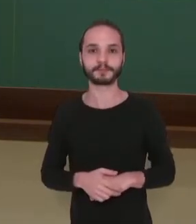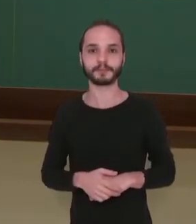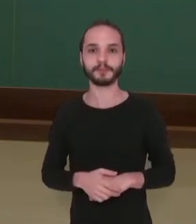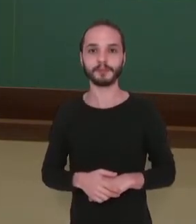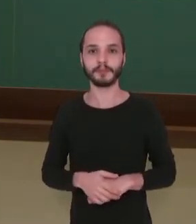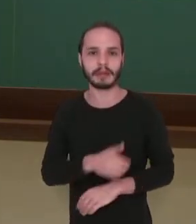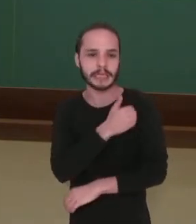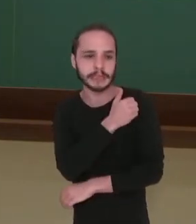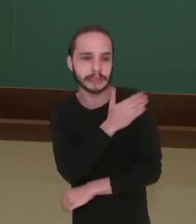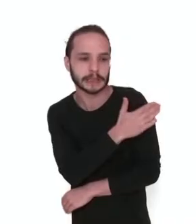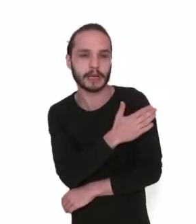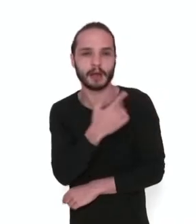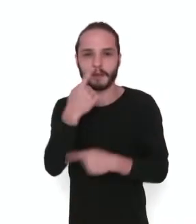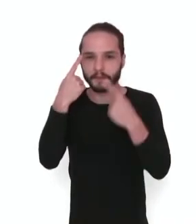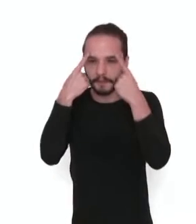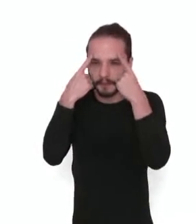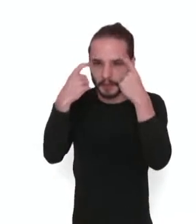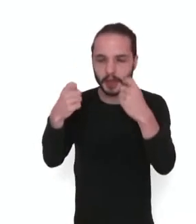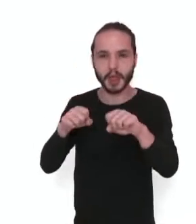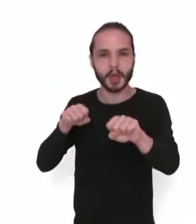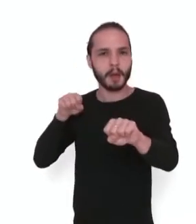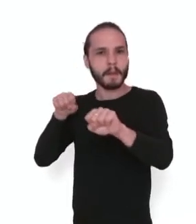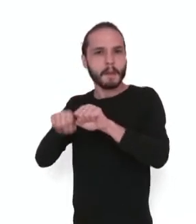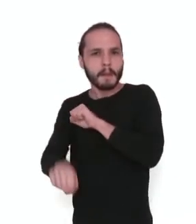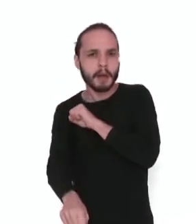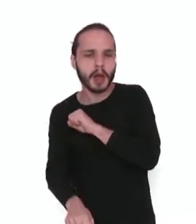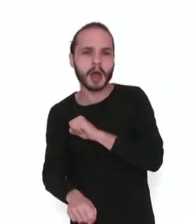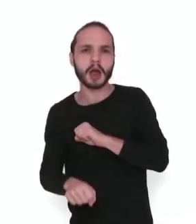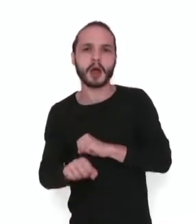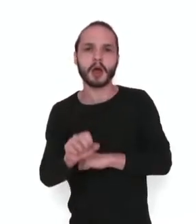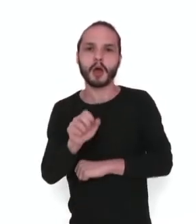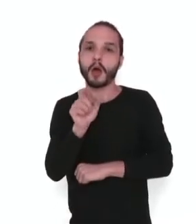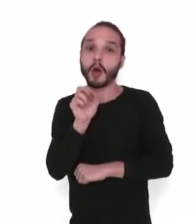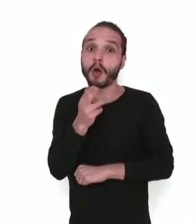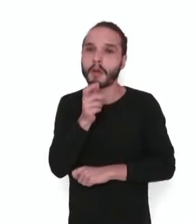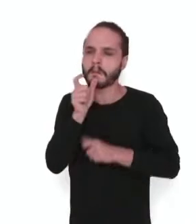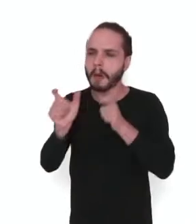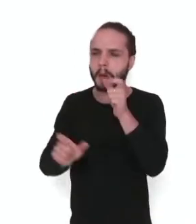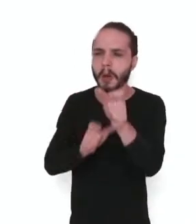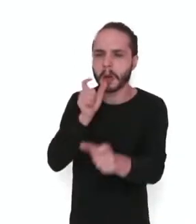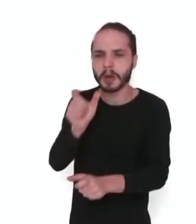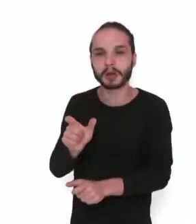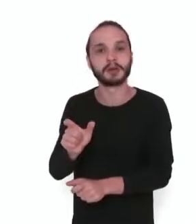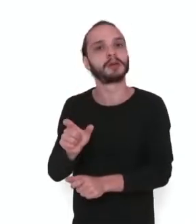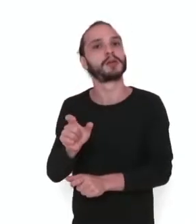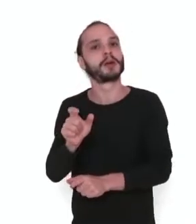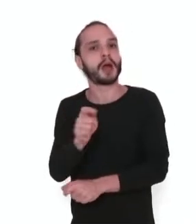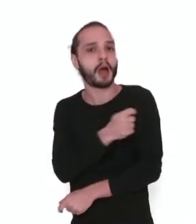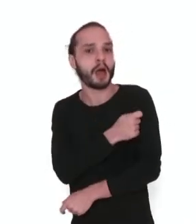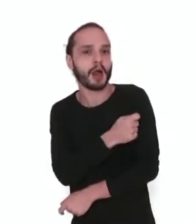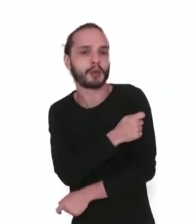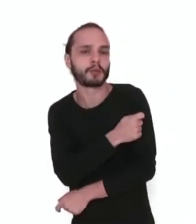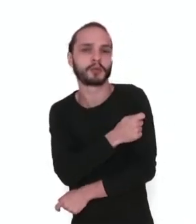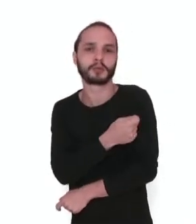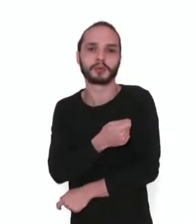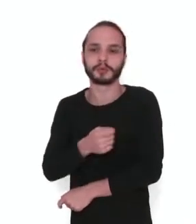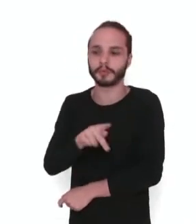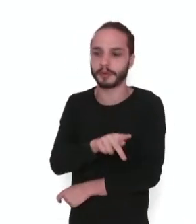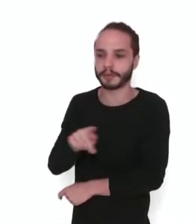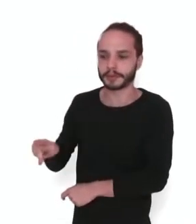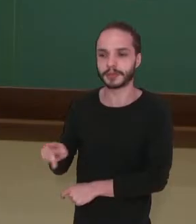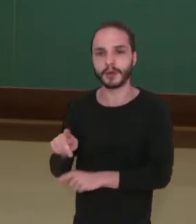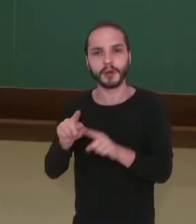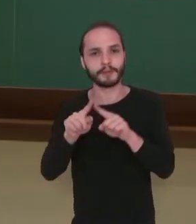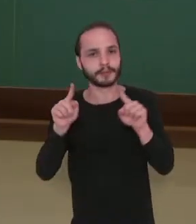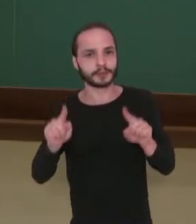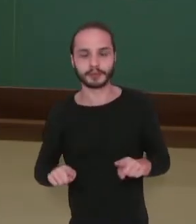usar de violência, agredir fisicamente ou verbalmente colegas, professores e demais funcionários da instituição de